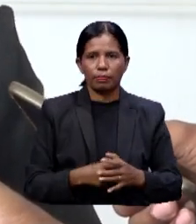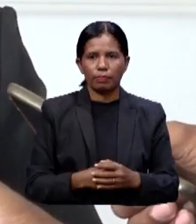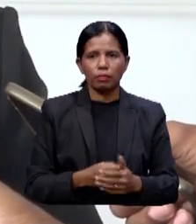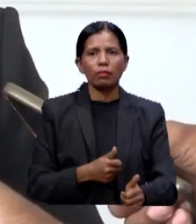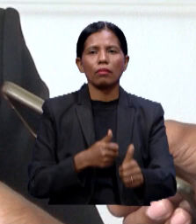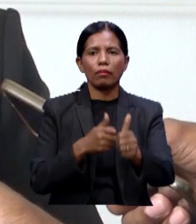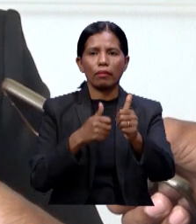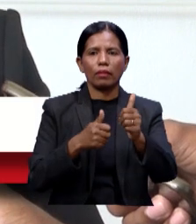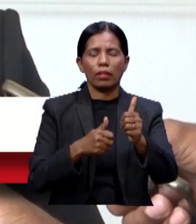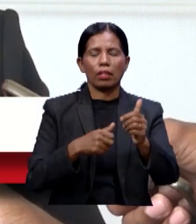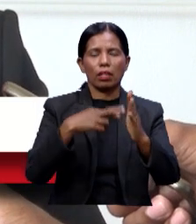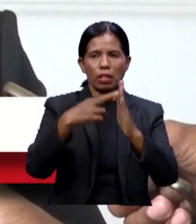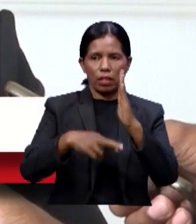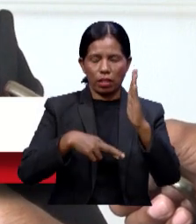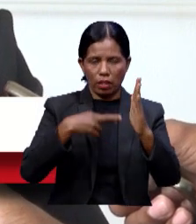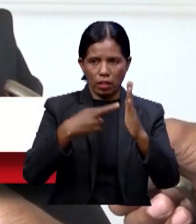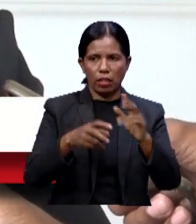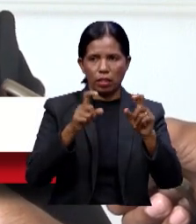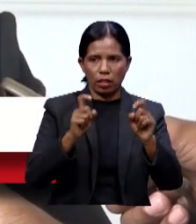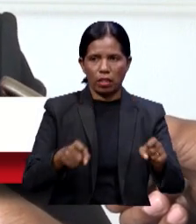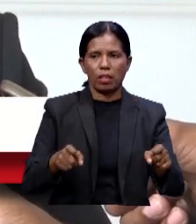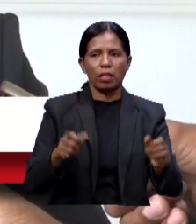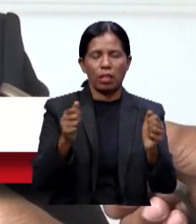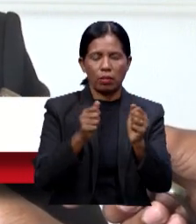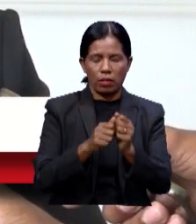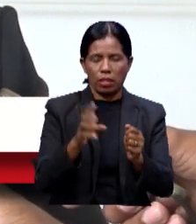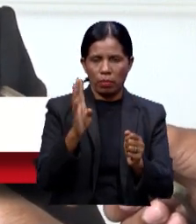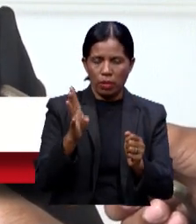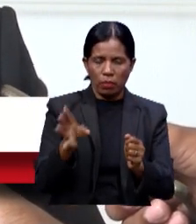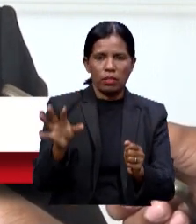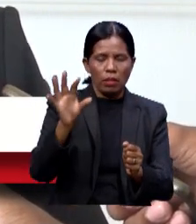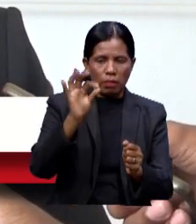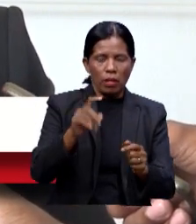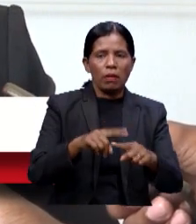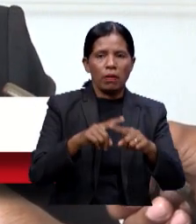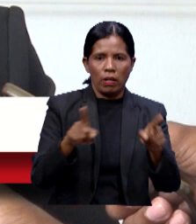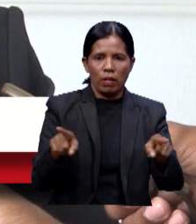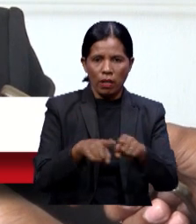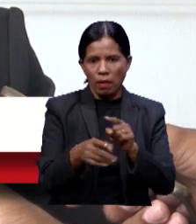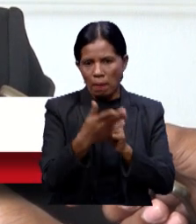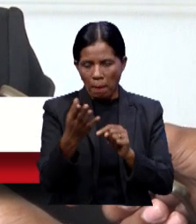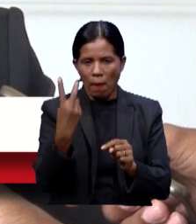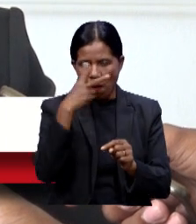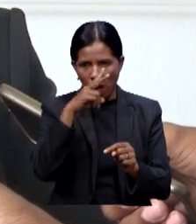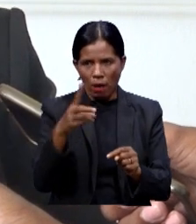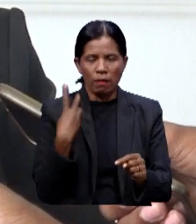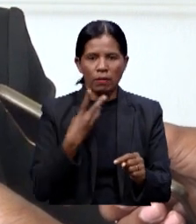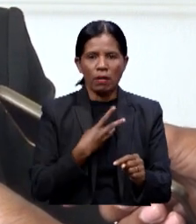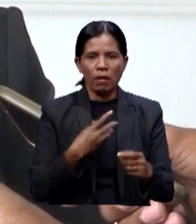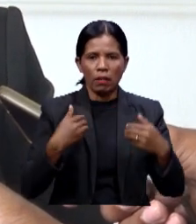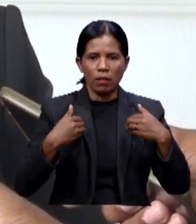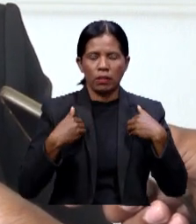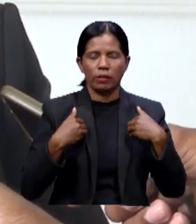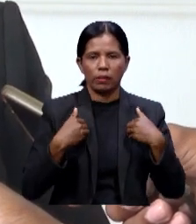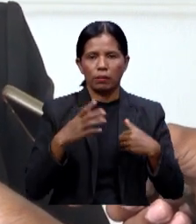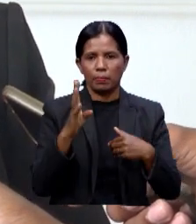ba requisitos, né? Que tem que ir 49 presentes no mínimo, me be, nessa o Inter botar haré, e tá ia de 42